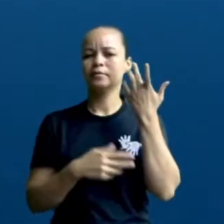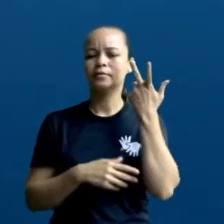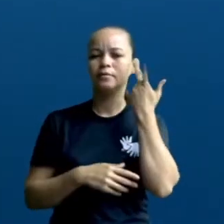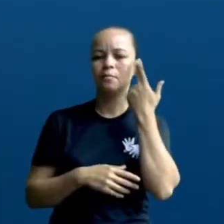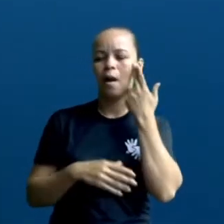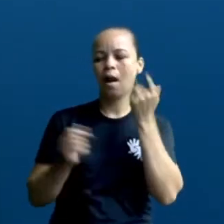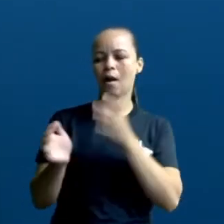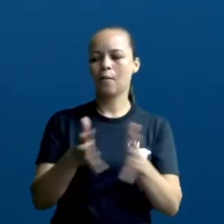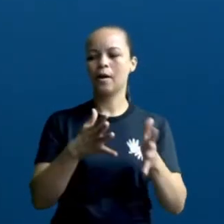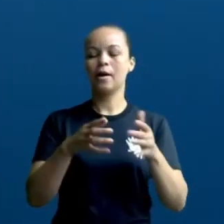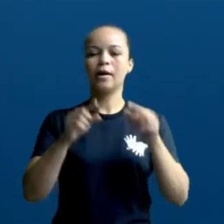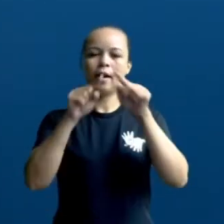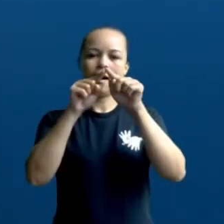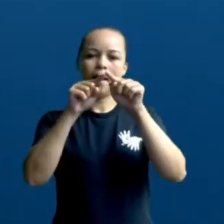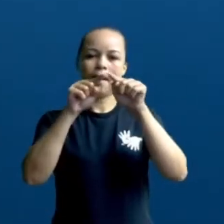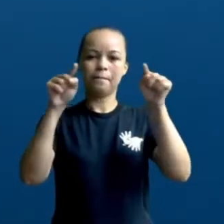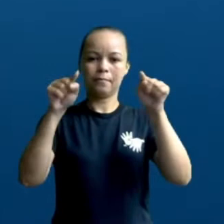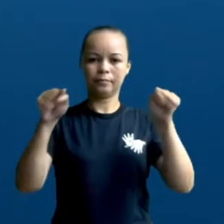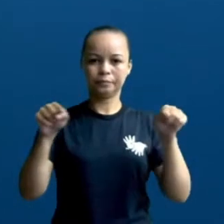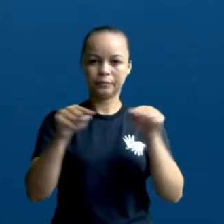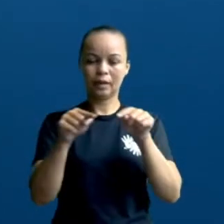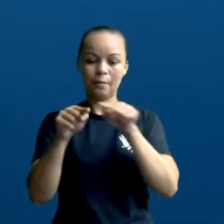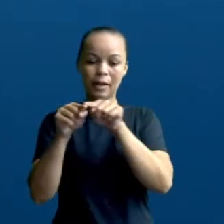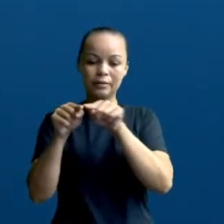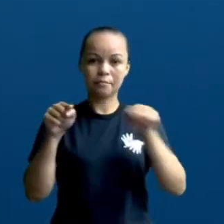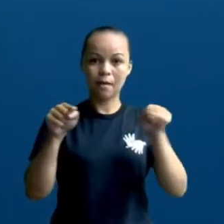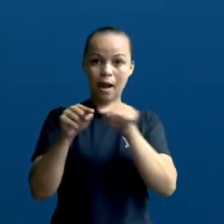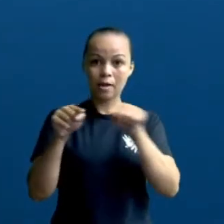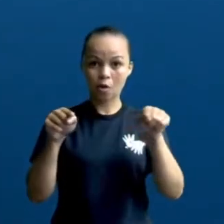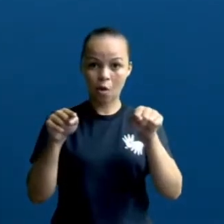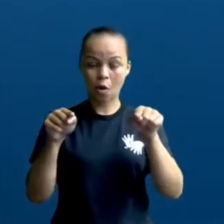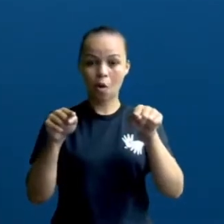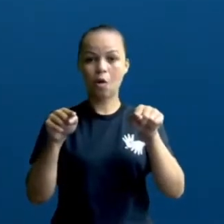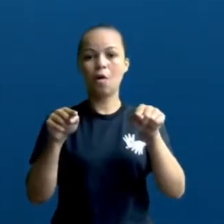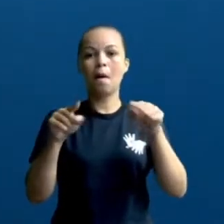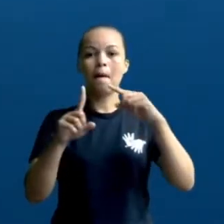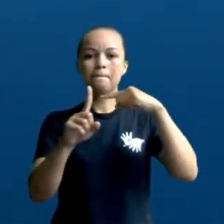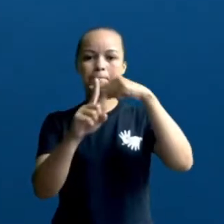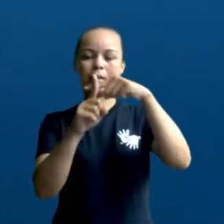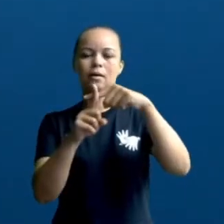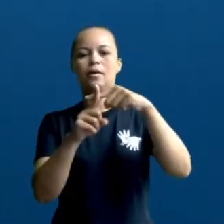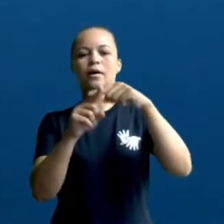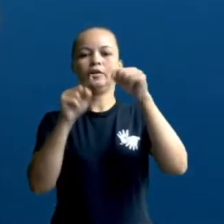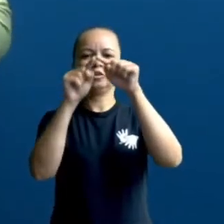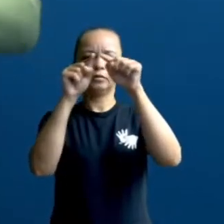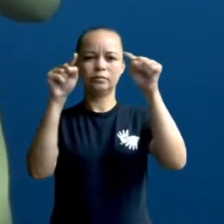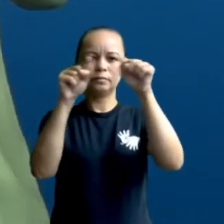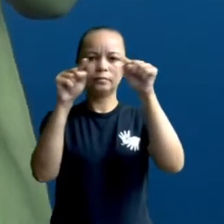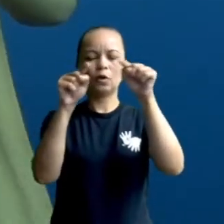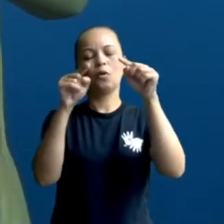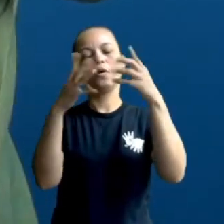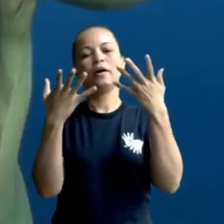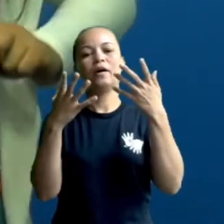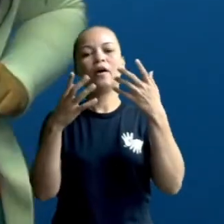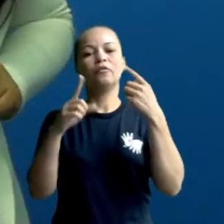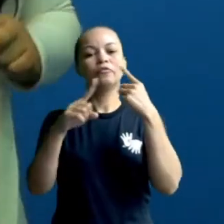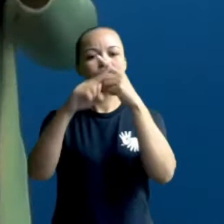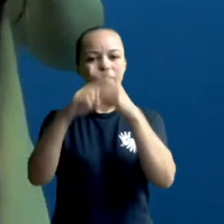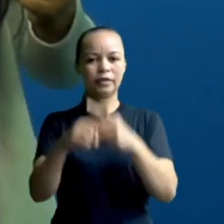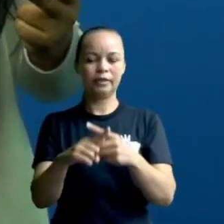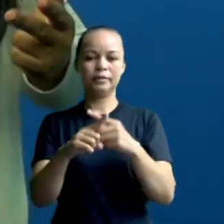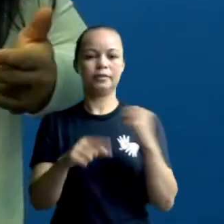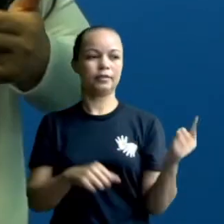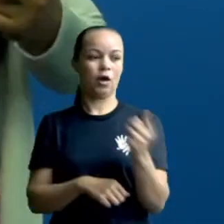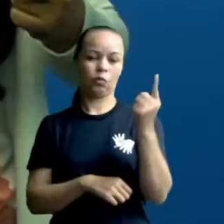base maior mais a base menor vezes a altura e eu vou dividir por